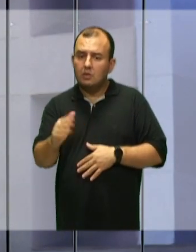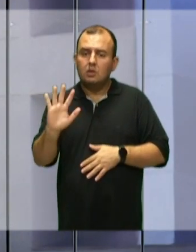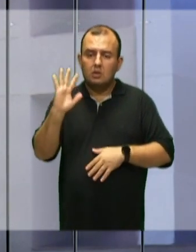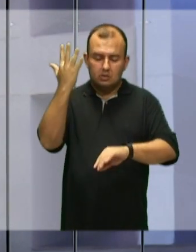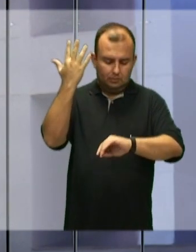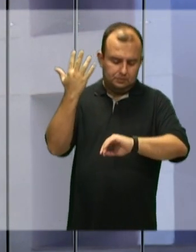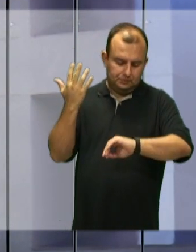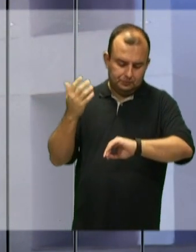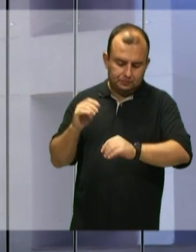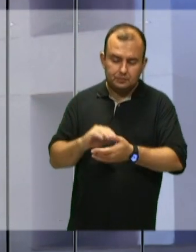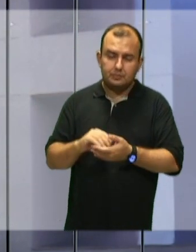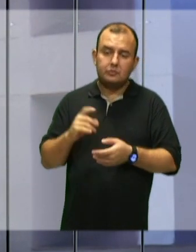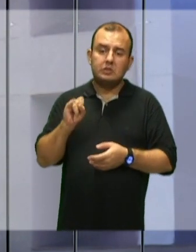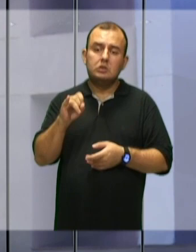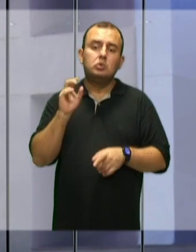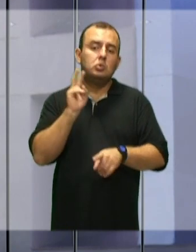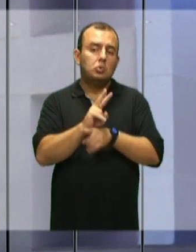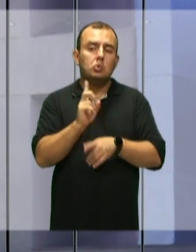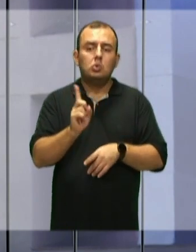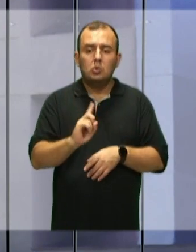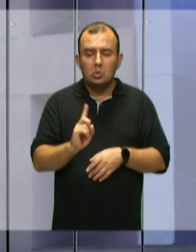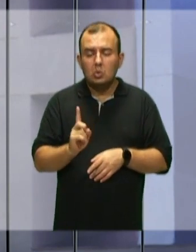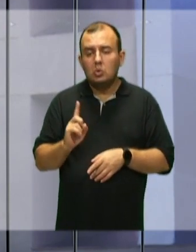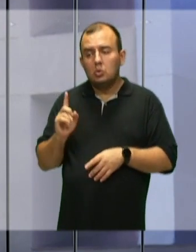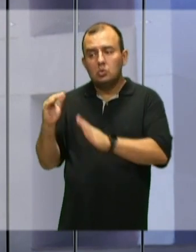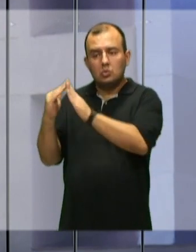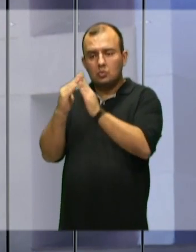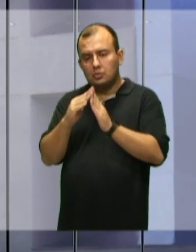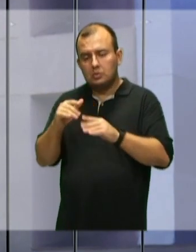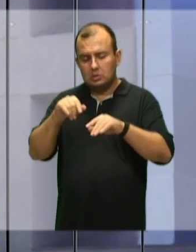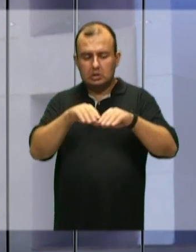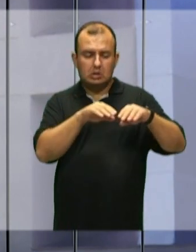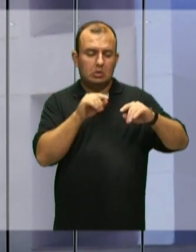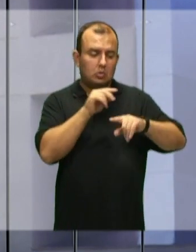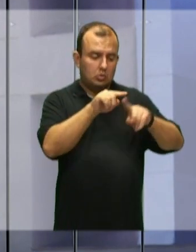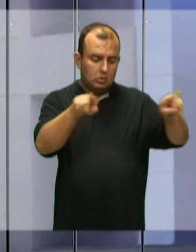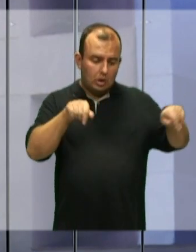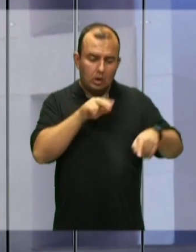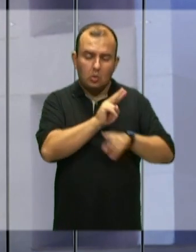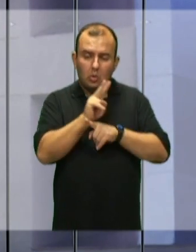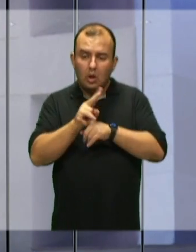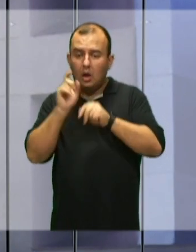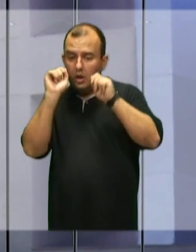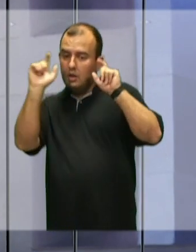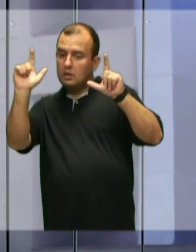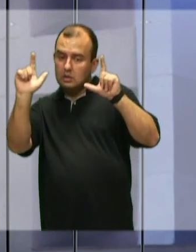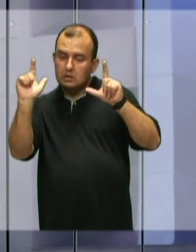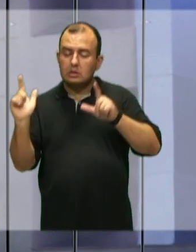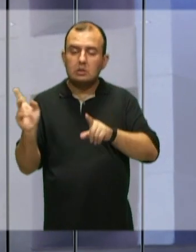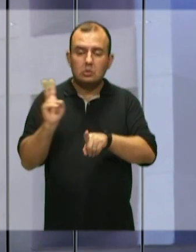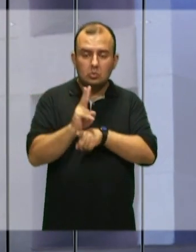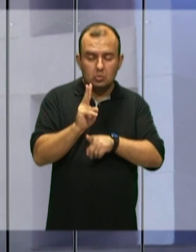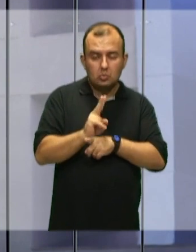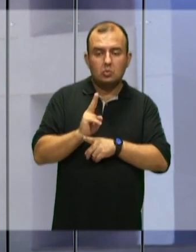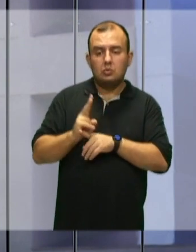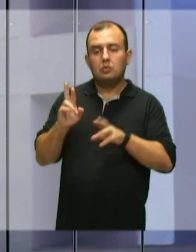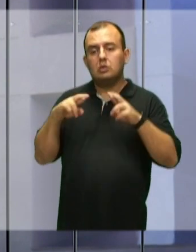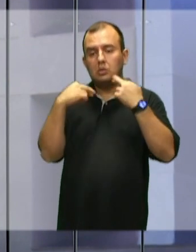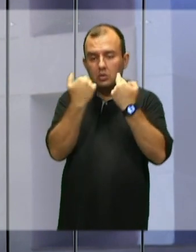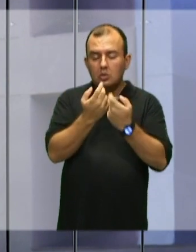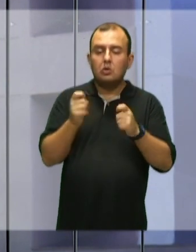gente não não cuidar se a gente cada um não cuidar do vizinho do quintal vamos alertar vamos trazer a comunidade para próxima vamos fazer